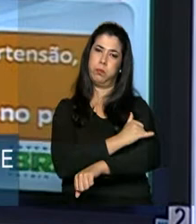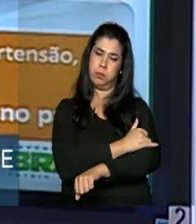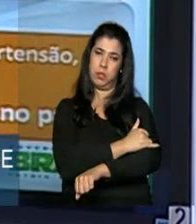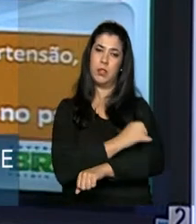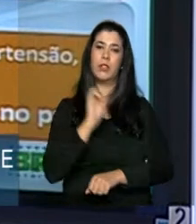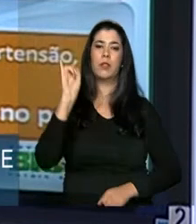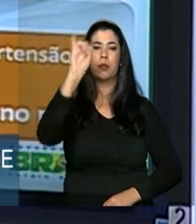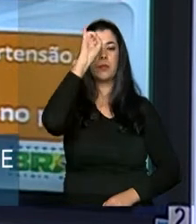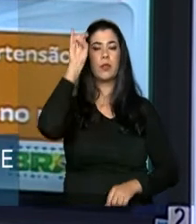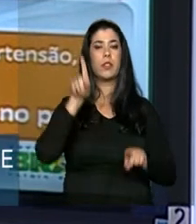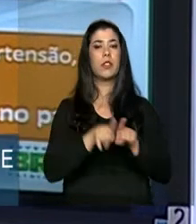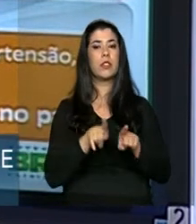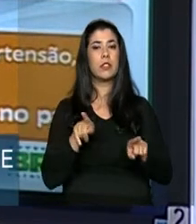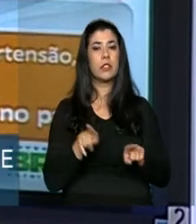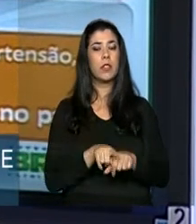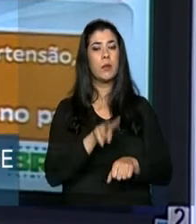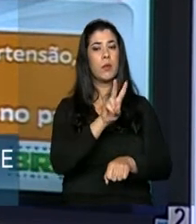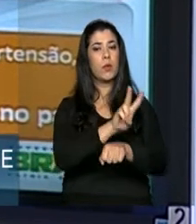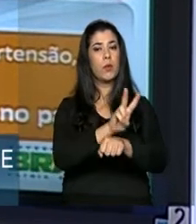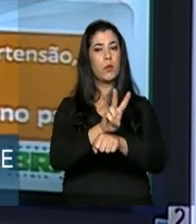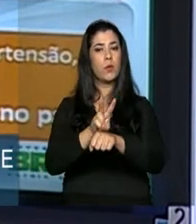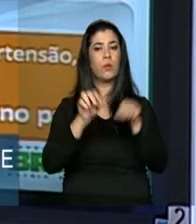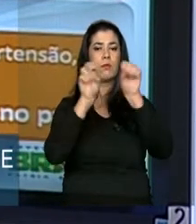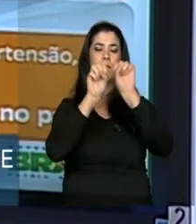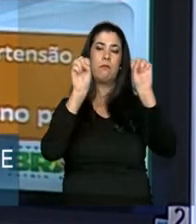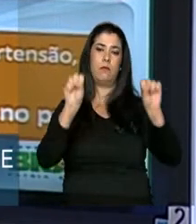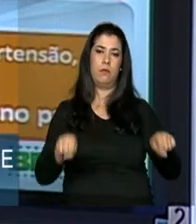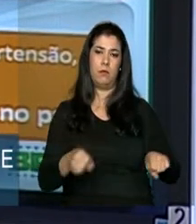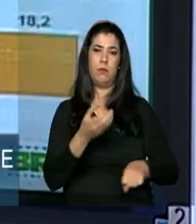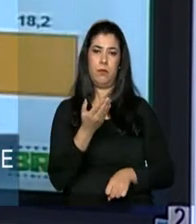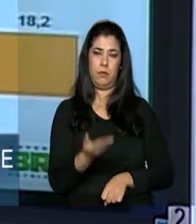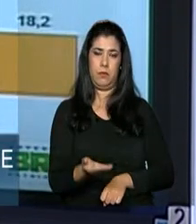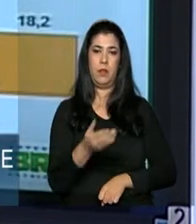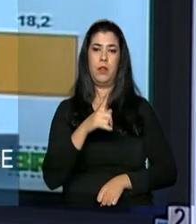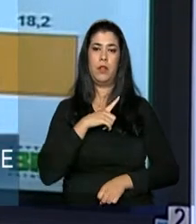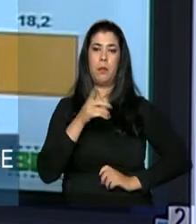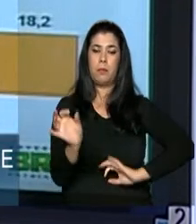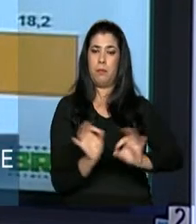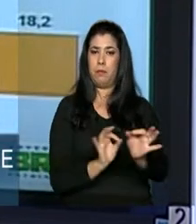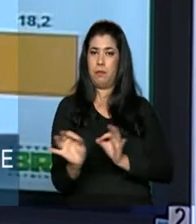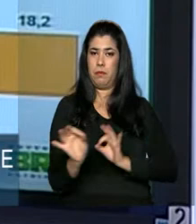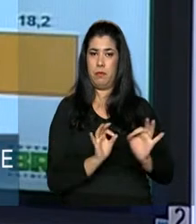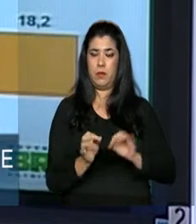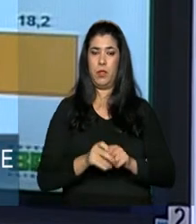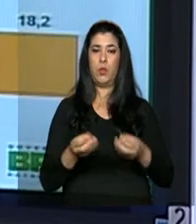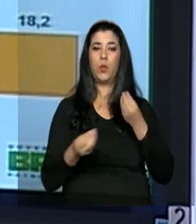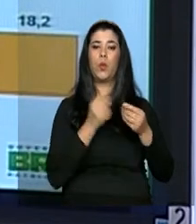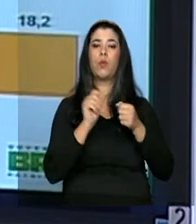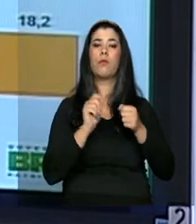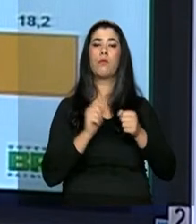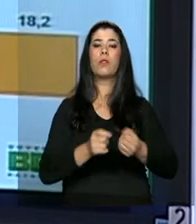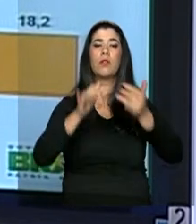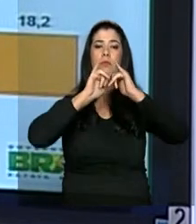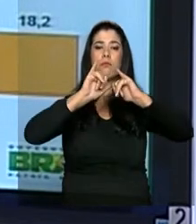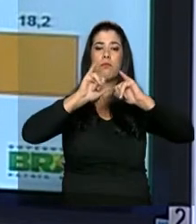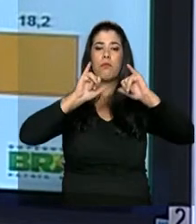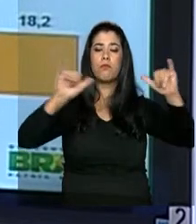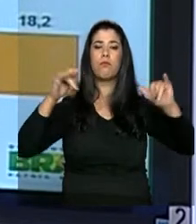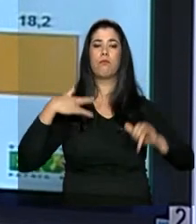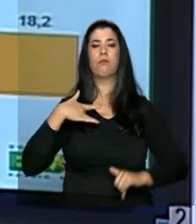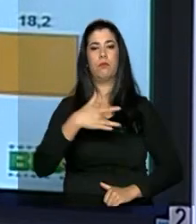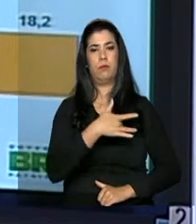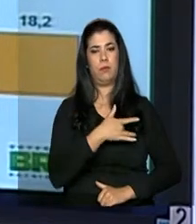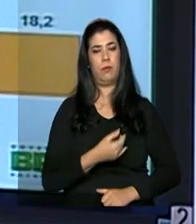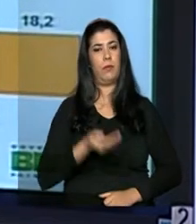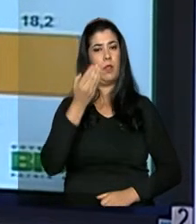desse sistema de monitoramento para que possamos, então, fazer todo o planejamento em relação à promoção da saúde. Esses são os